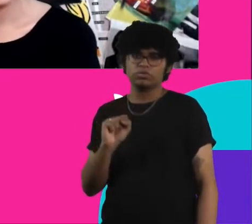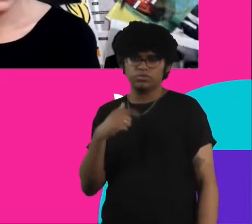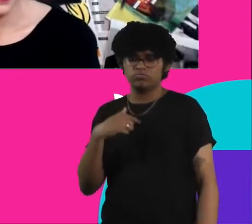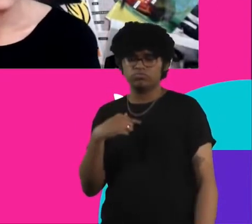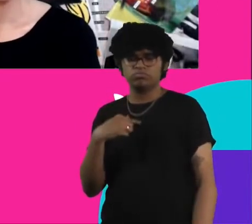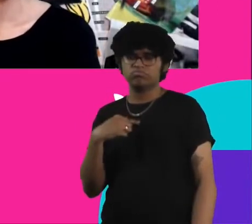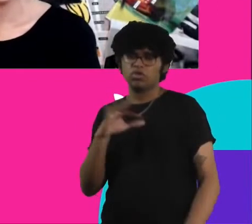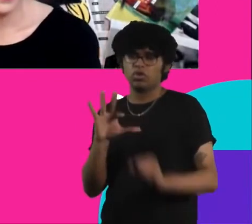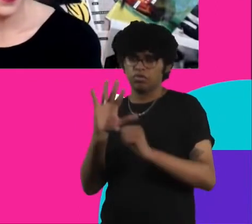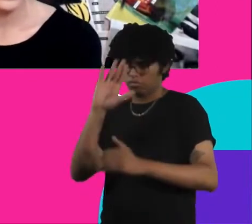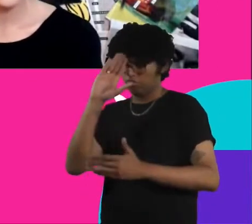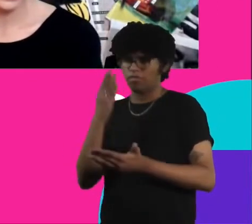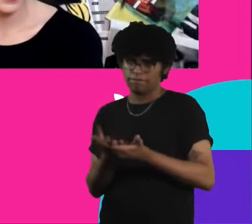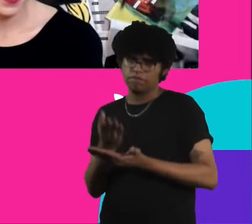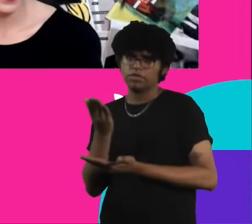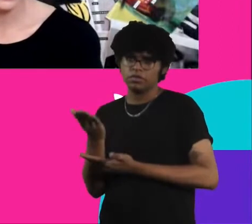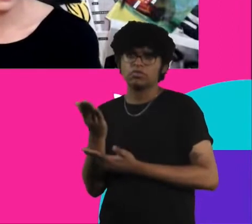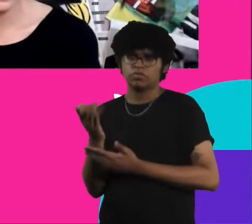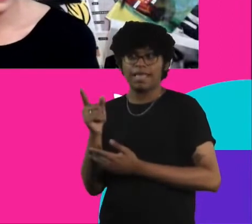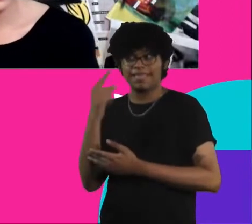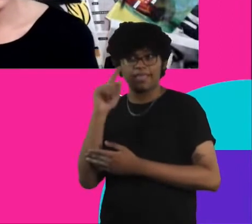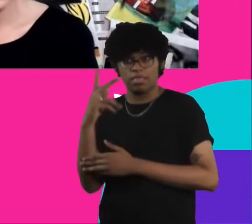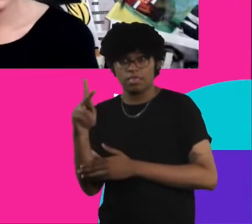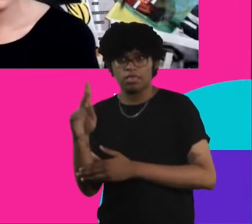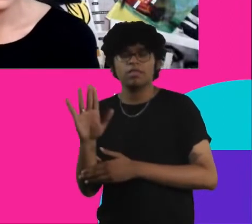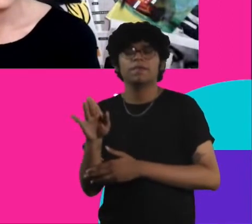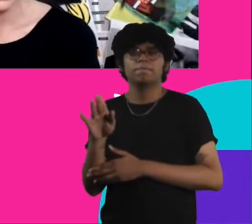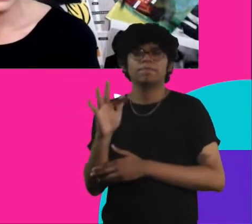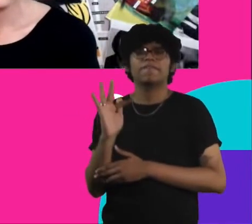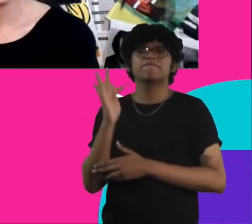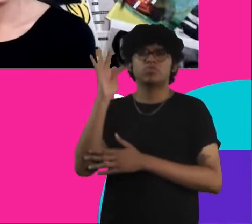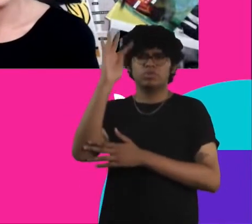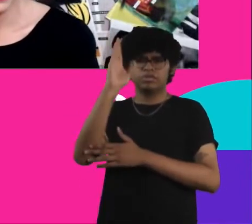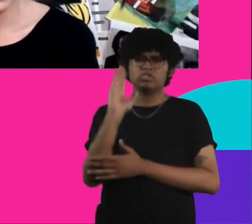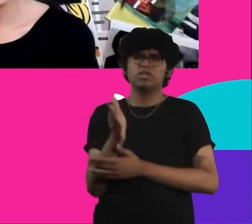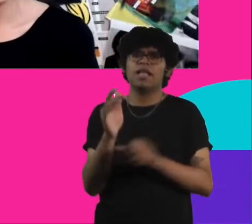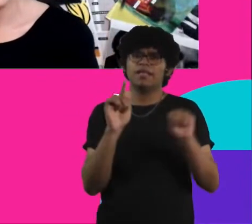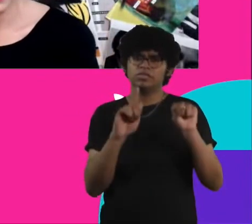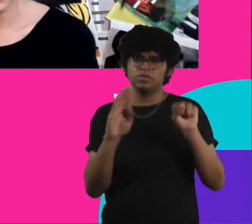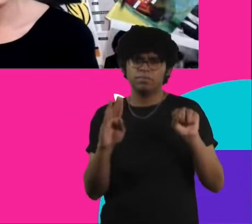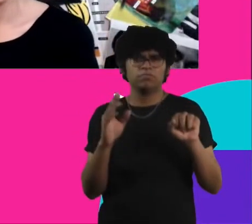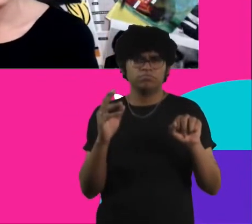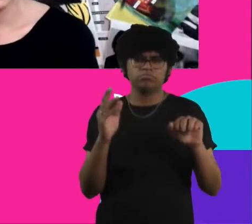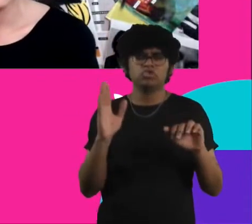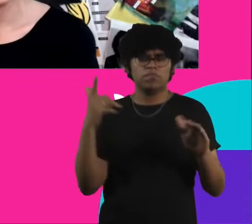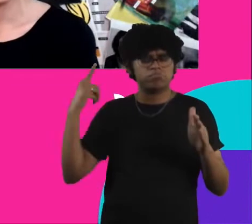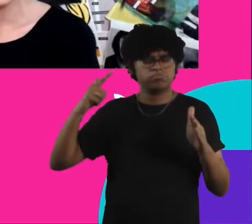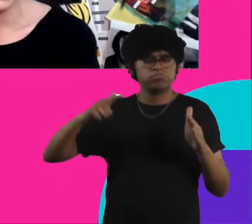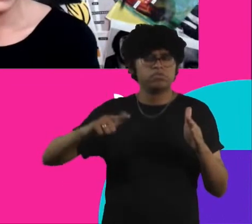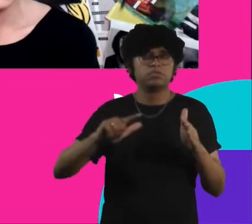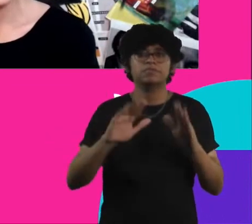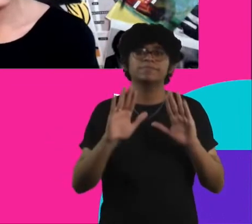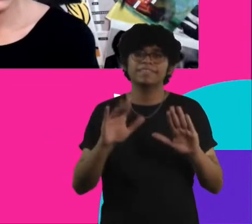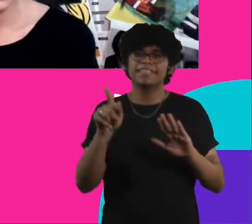coisas. Essa ideia não é minha, é do Thiago Matos, futurista que já esteve aqui várias vezes no SGB. E ele soltou